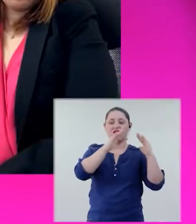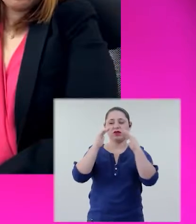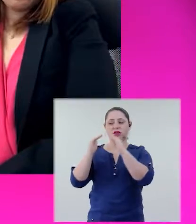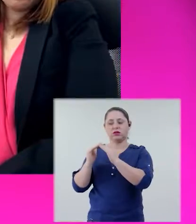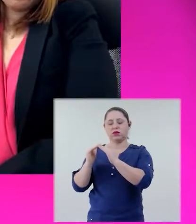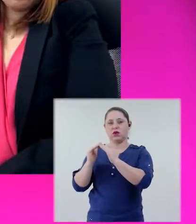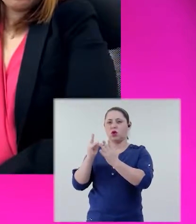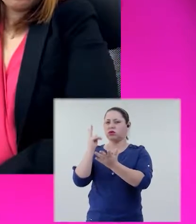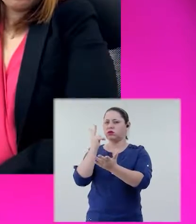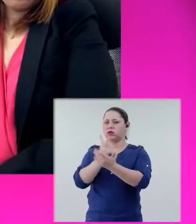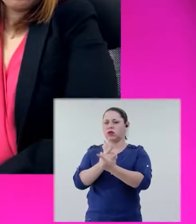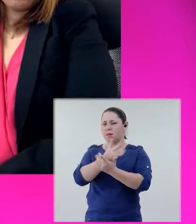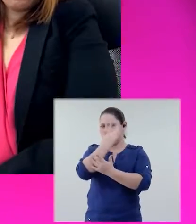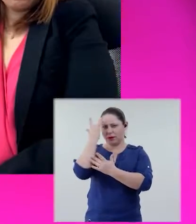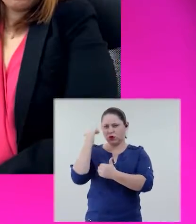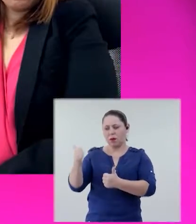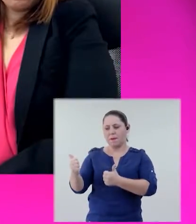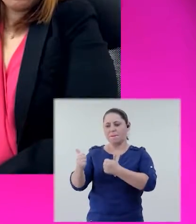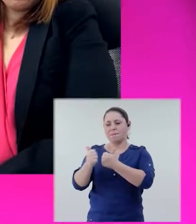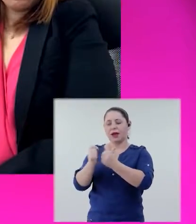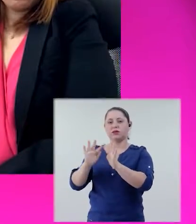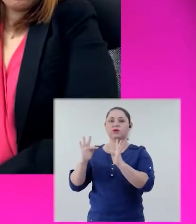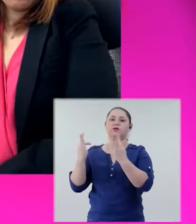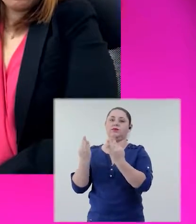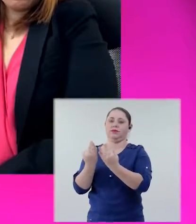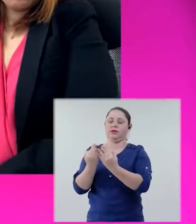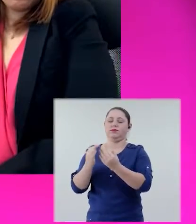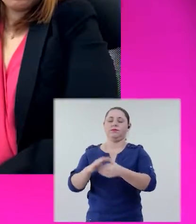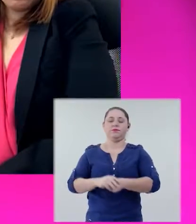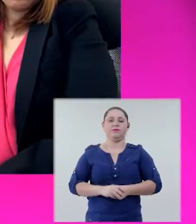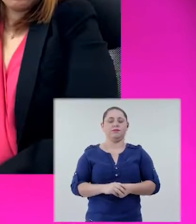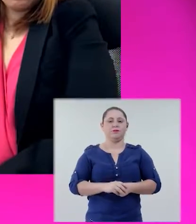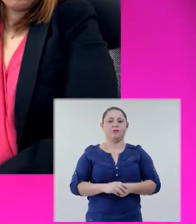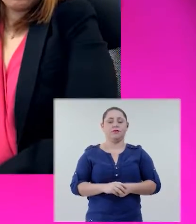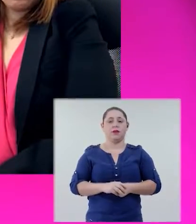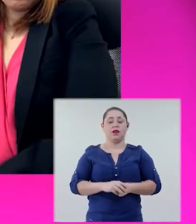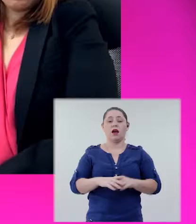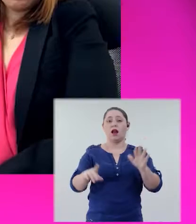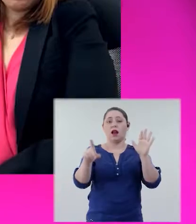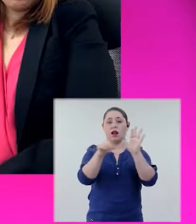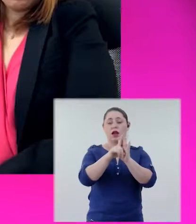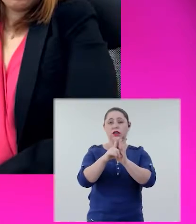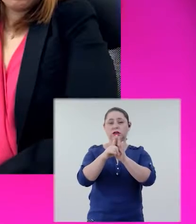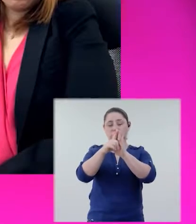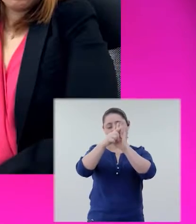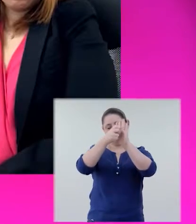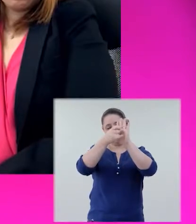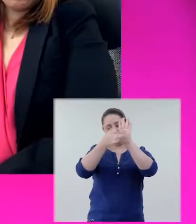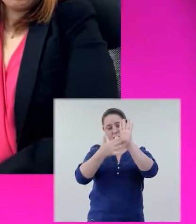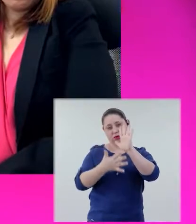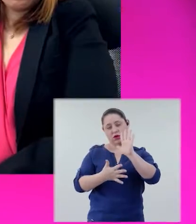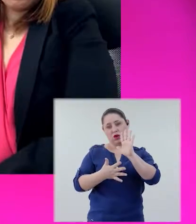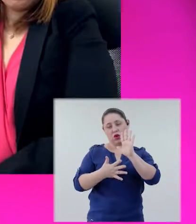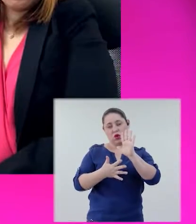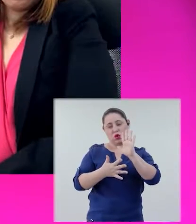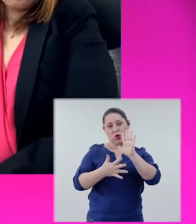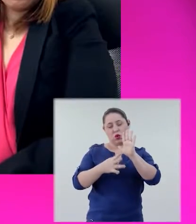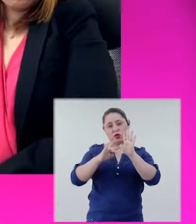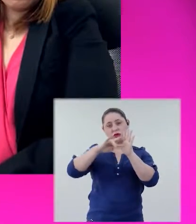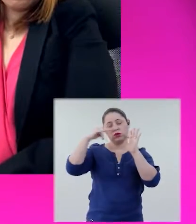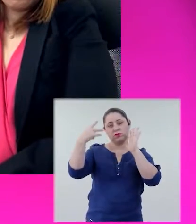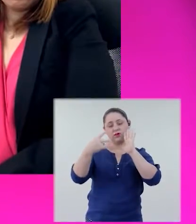ser um vizinho, ele sempre é alguém próximo àquela família. E essa lei traz um conceito de